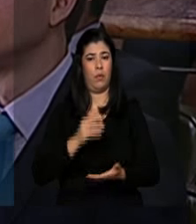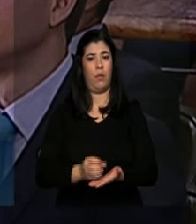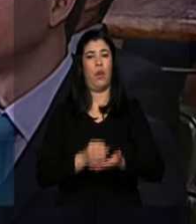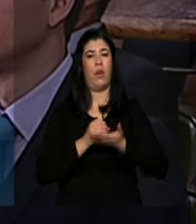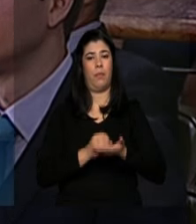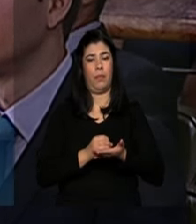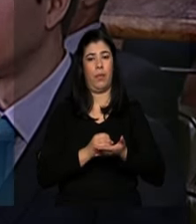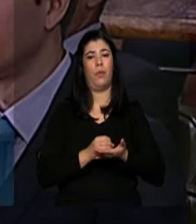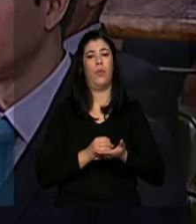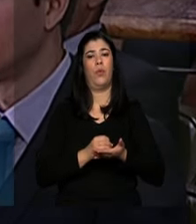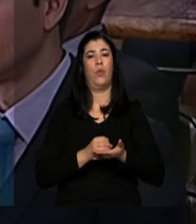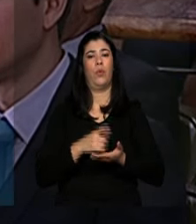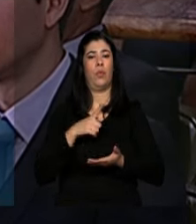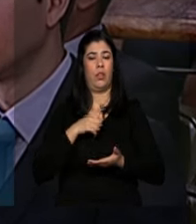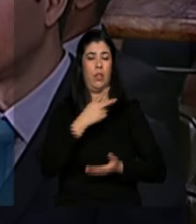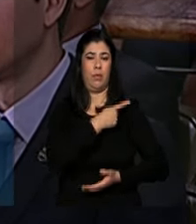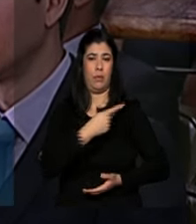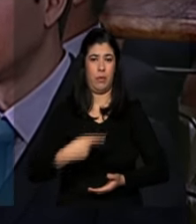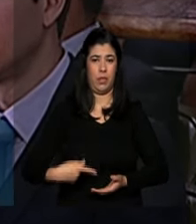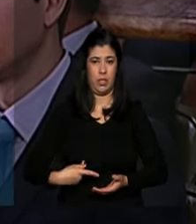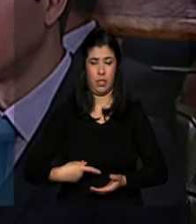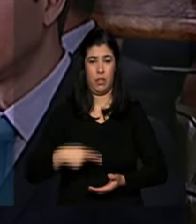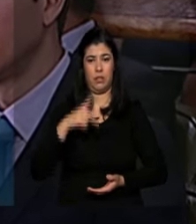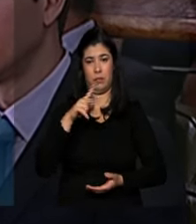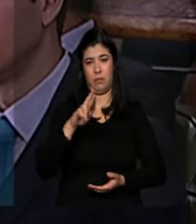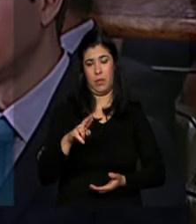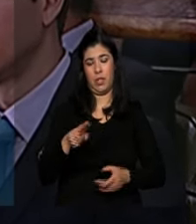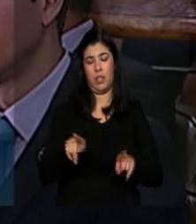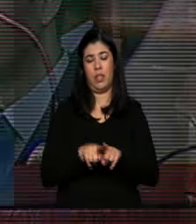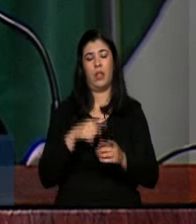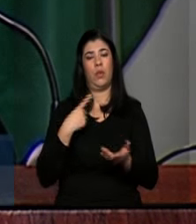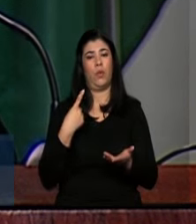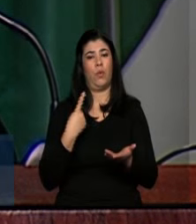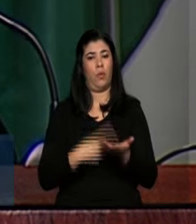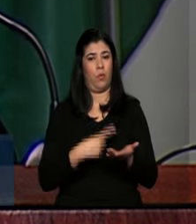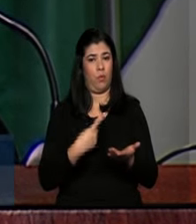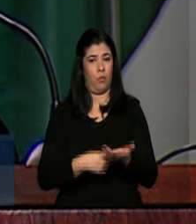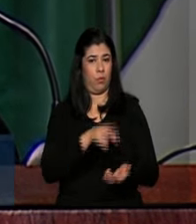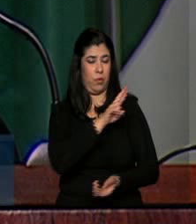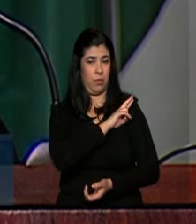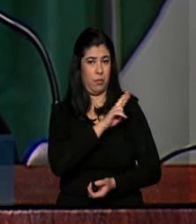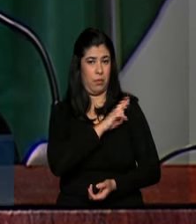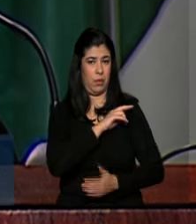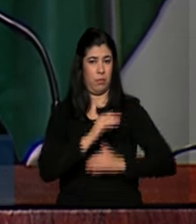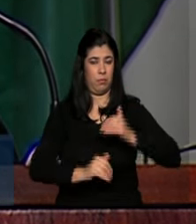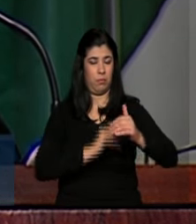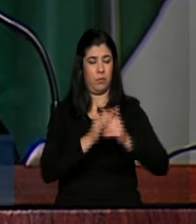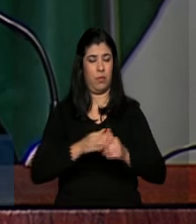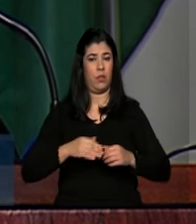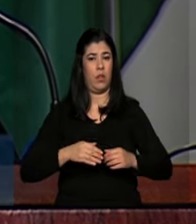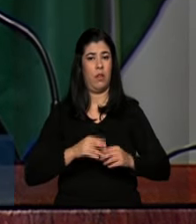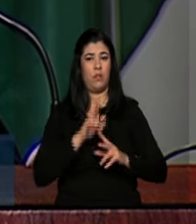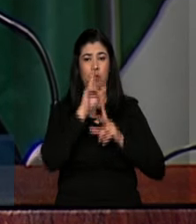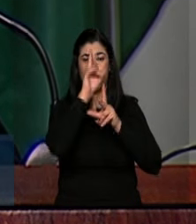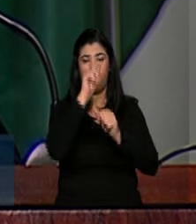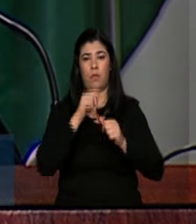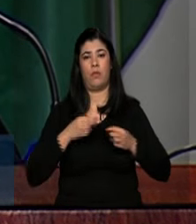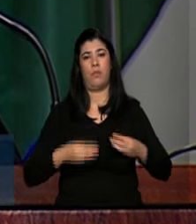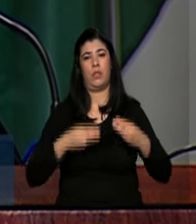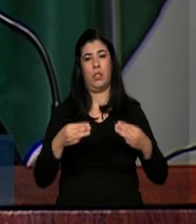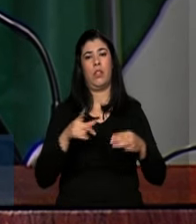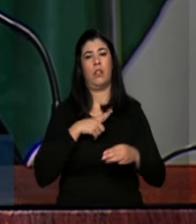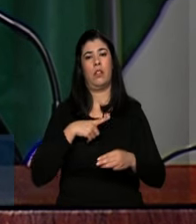da senhora Presidenta da República, tenho o compromisso de seguir fortalecendo o nosso Ministério para que disponha de recursos